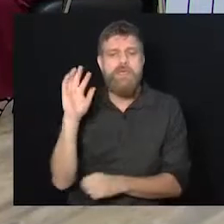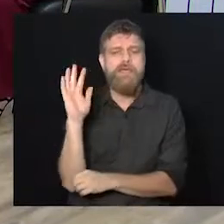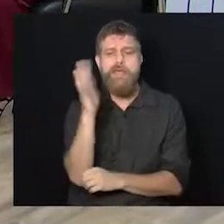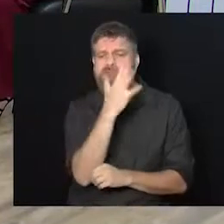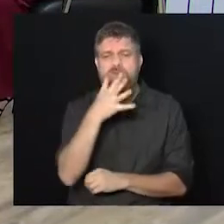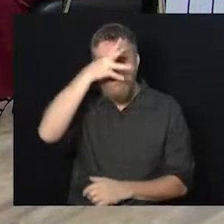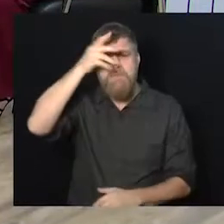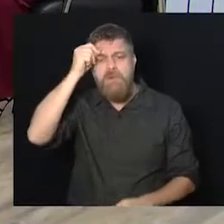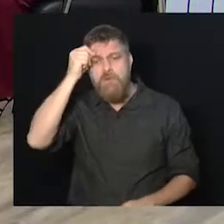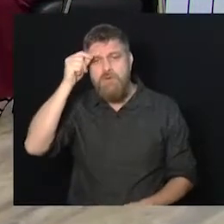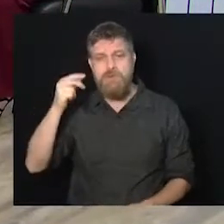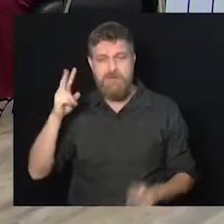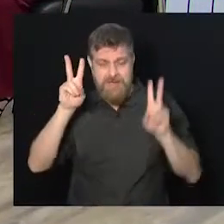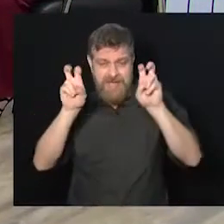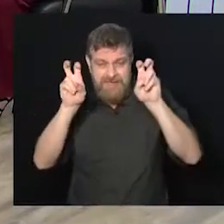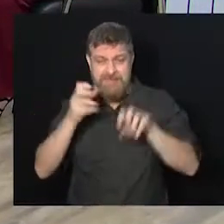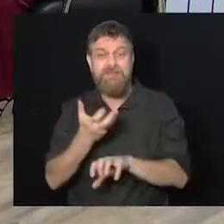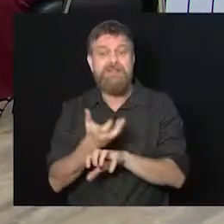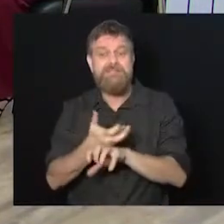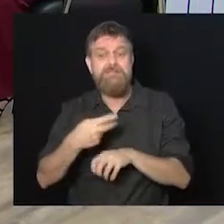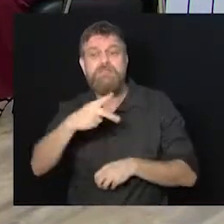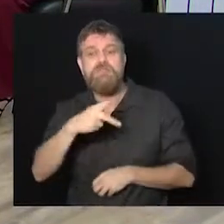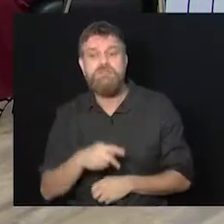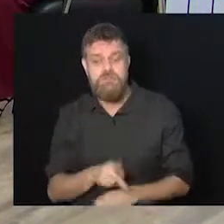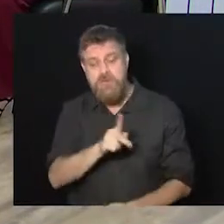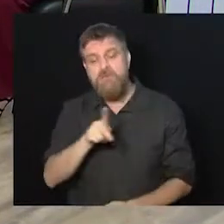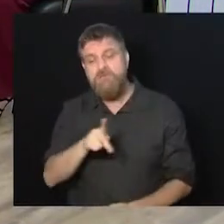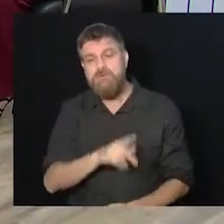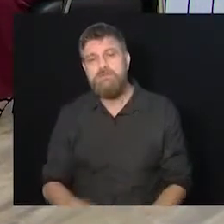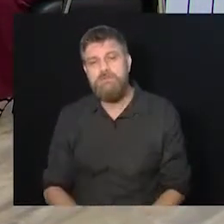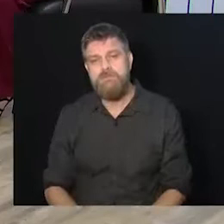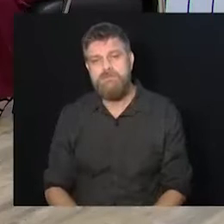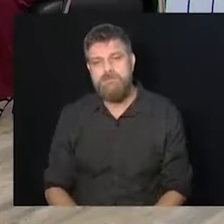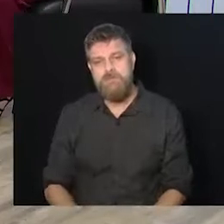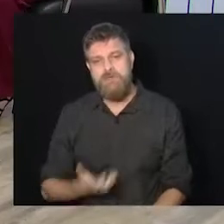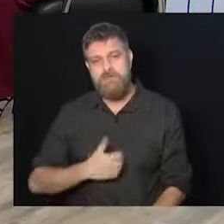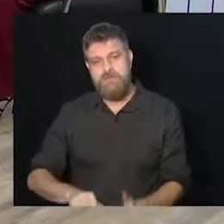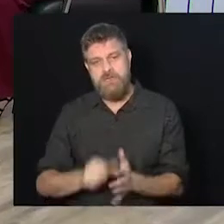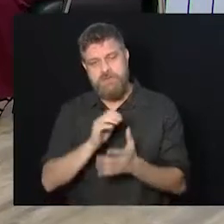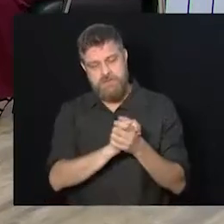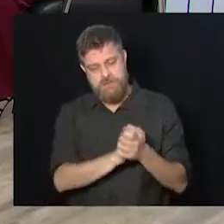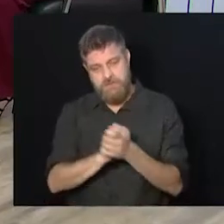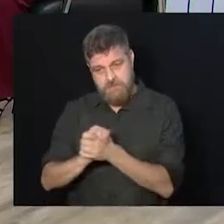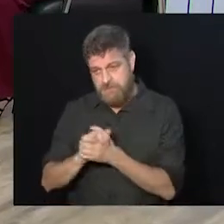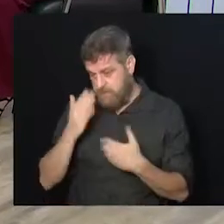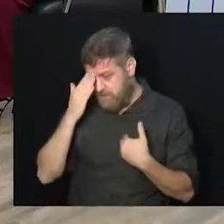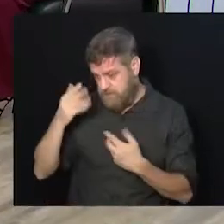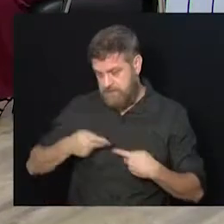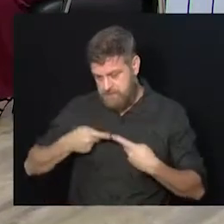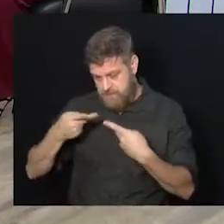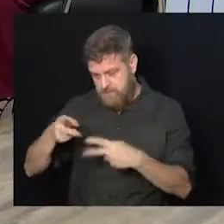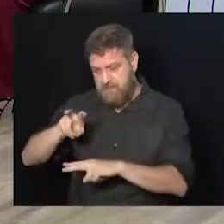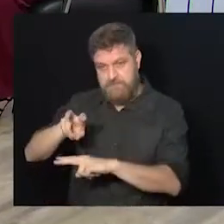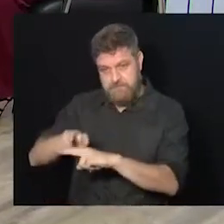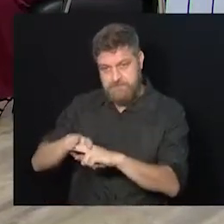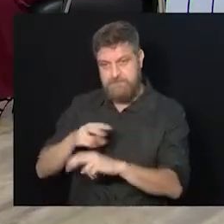é do ponto de vista ecológico toda essa problemática? Eu penso muito, primeiro gostaria de cumprimentar meus colegas, agradeço o convite de